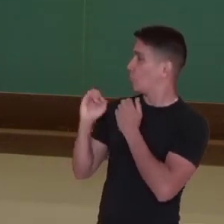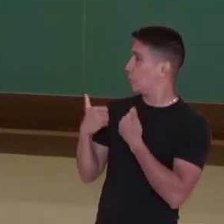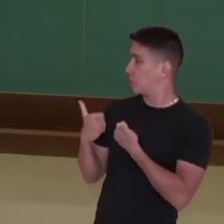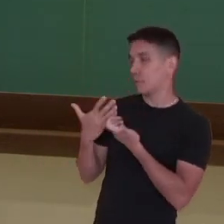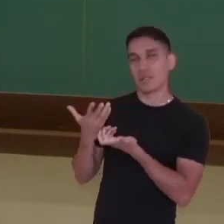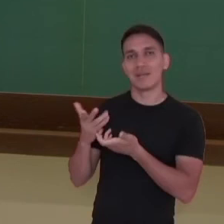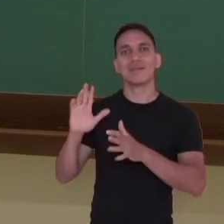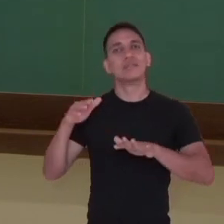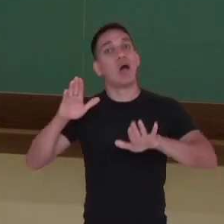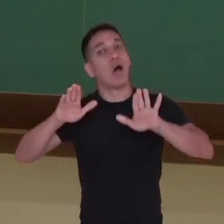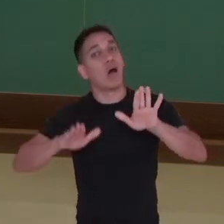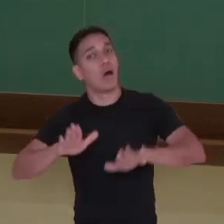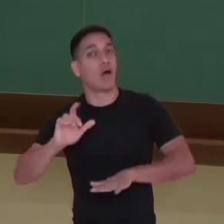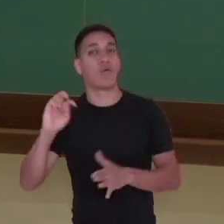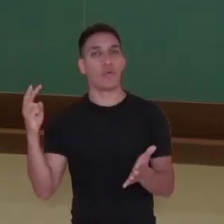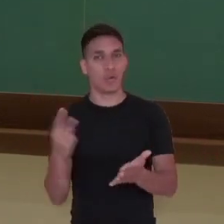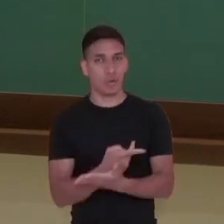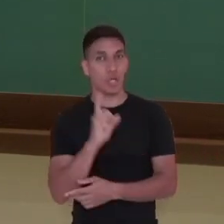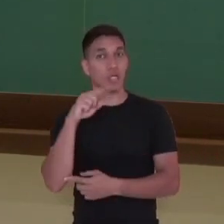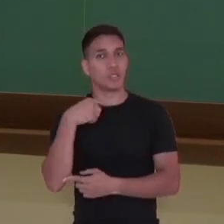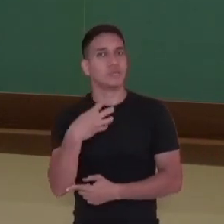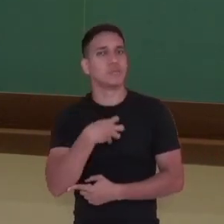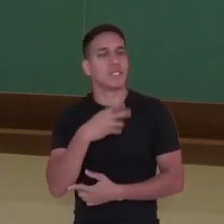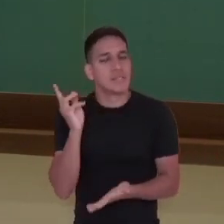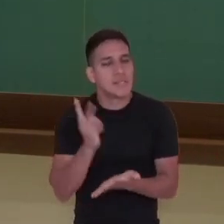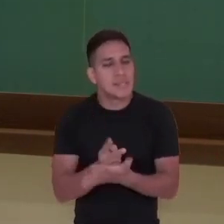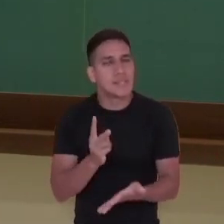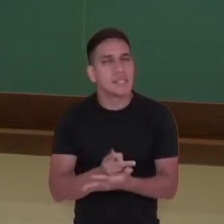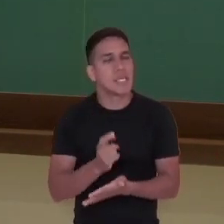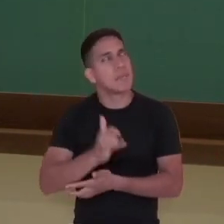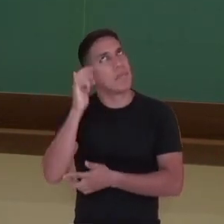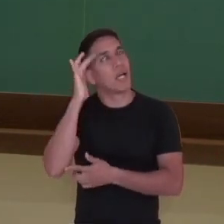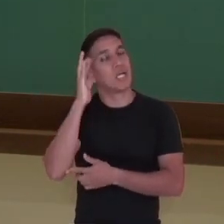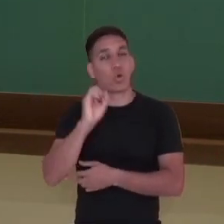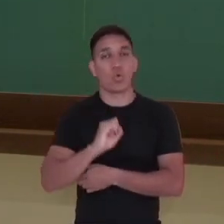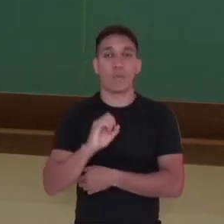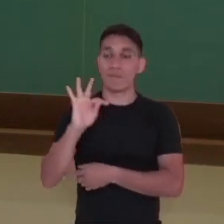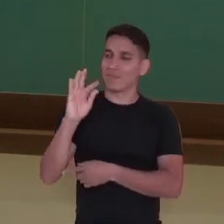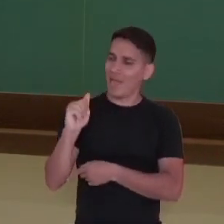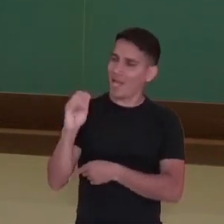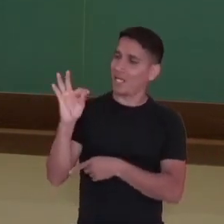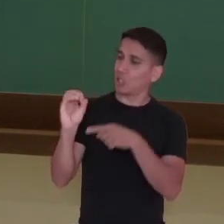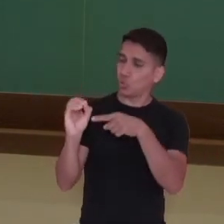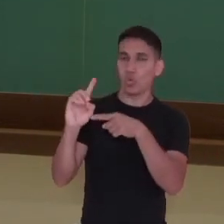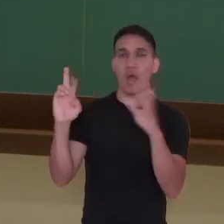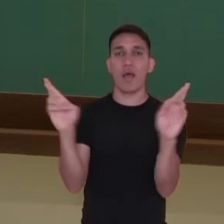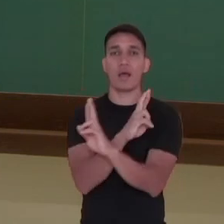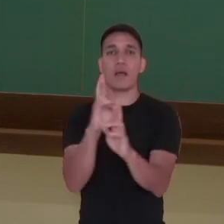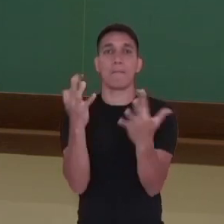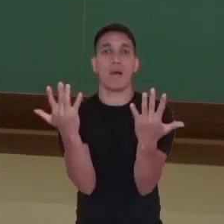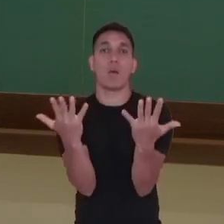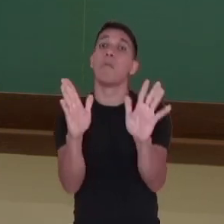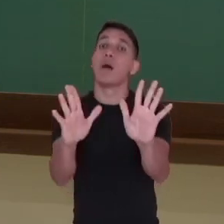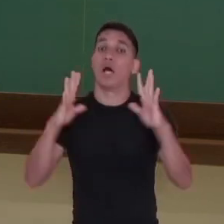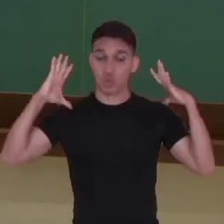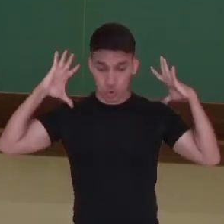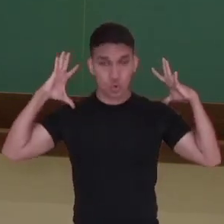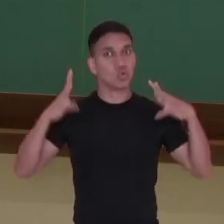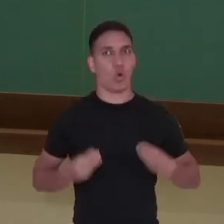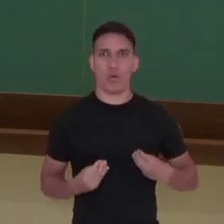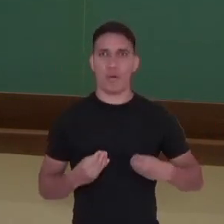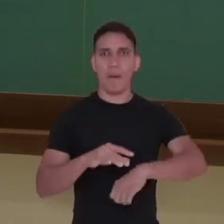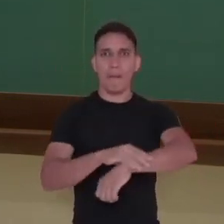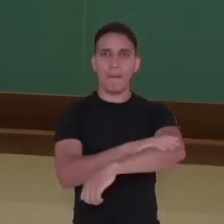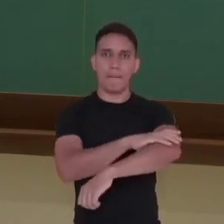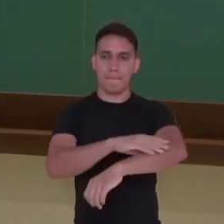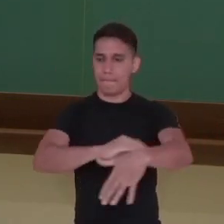Então, provavelmente, a gente sempre pensa tato na mão, mas é a nossa pele como um